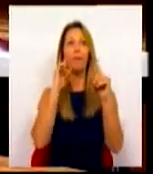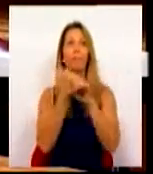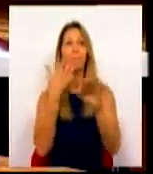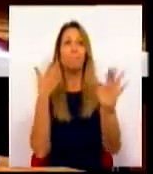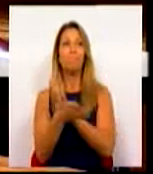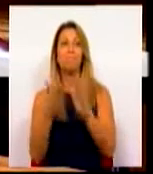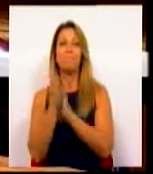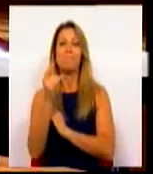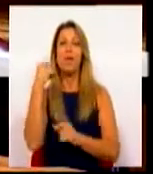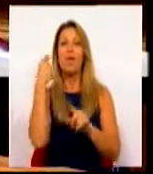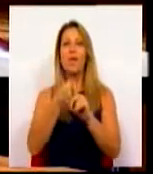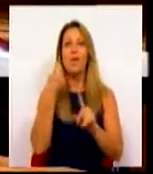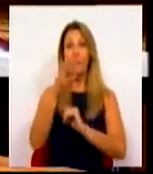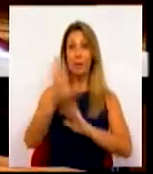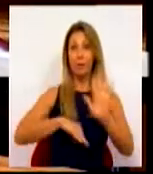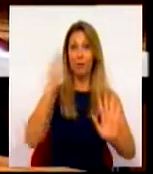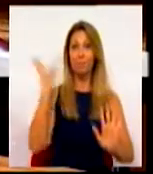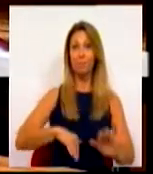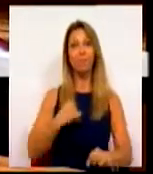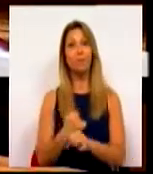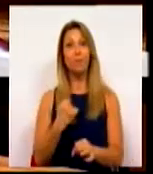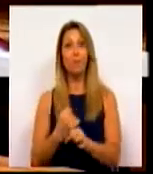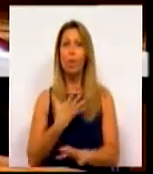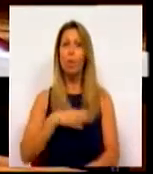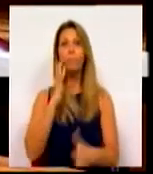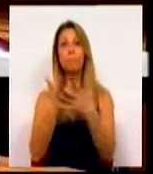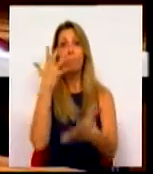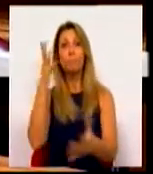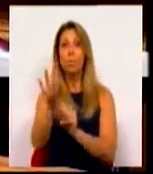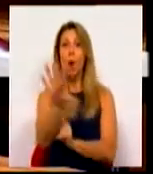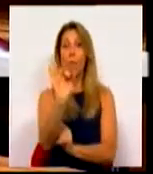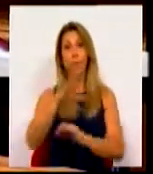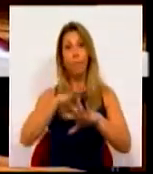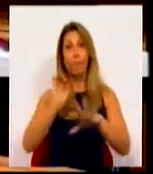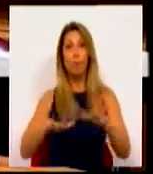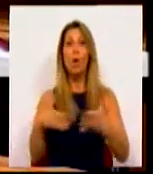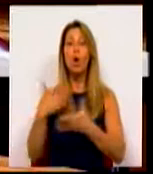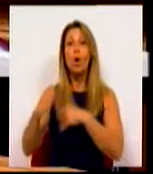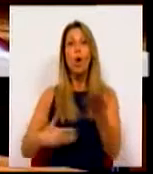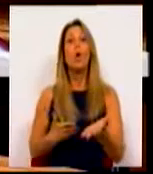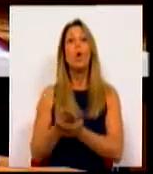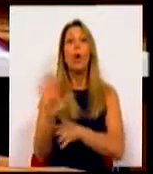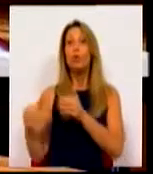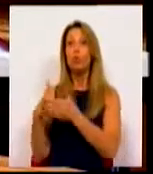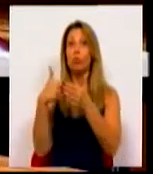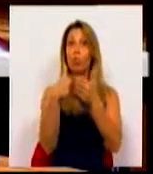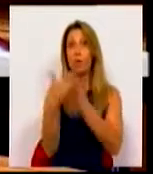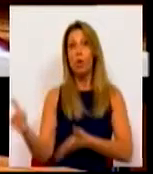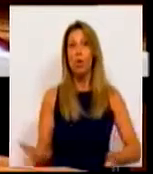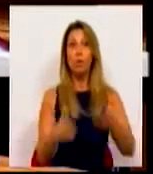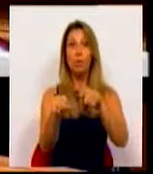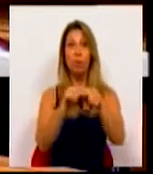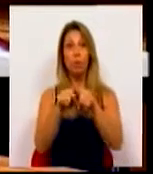de destacar as opções feitas relacionadas com a continuidade do processo de reorientação das políticas ativas de